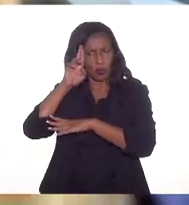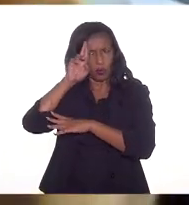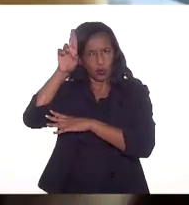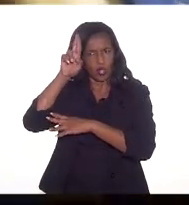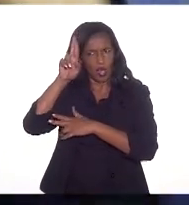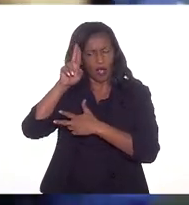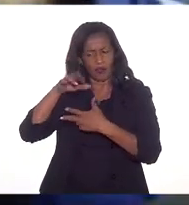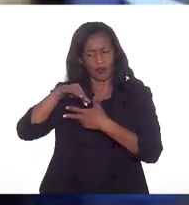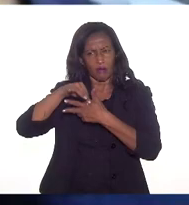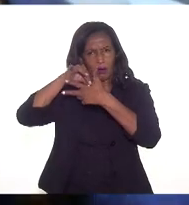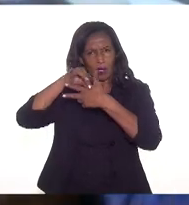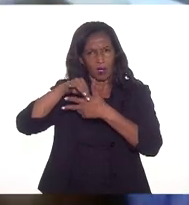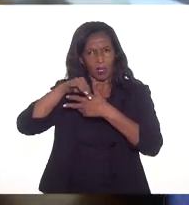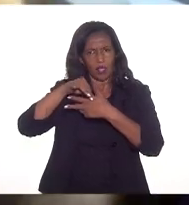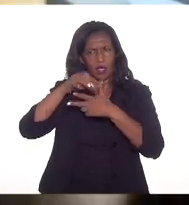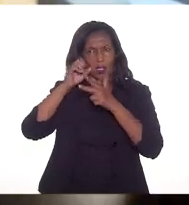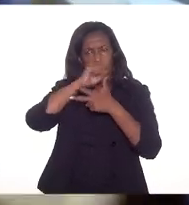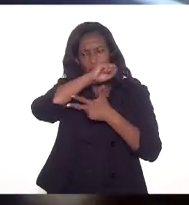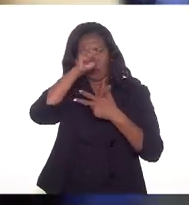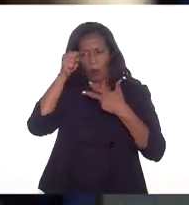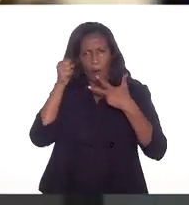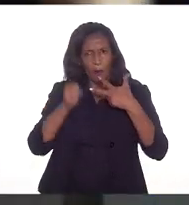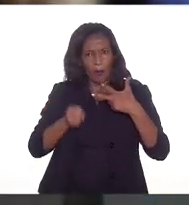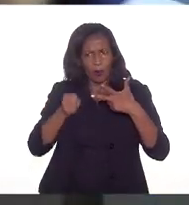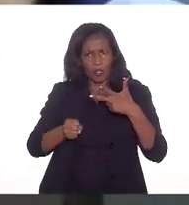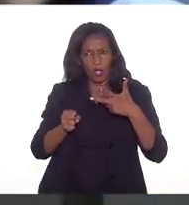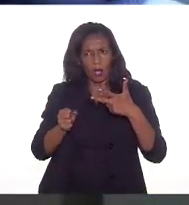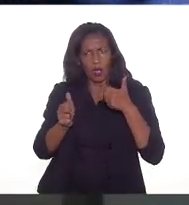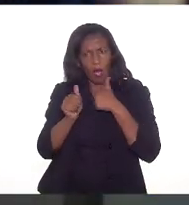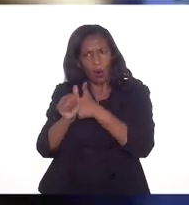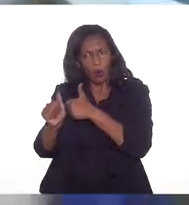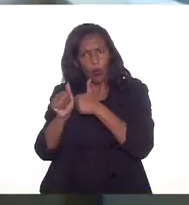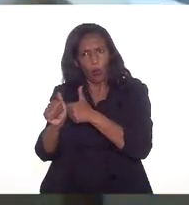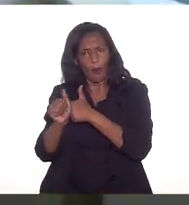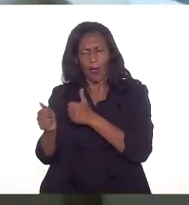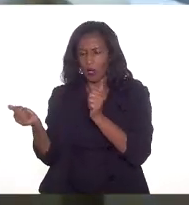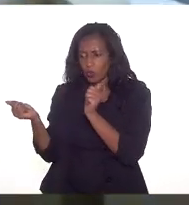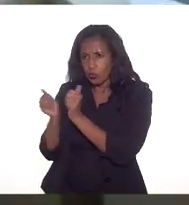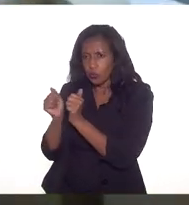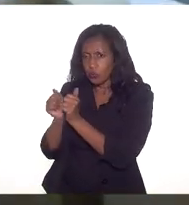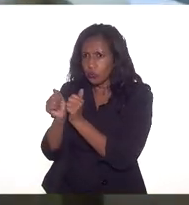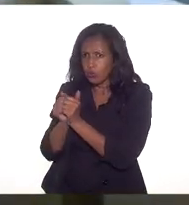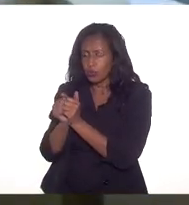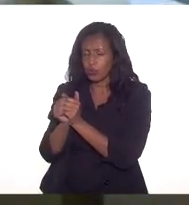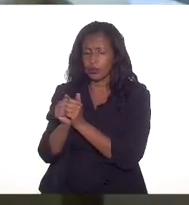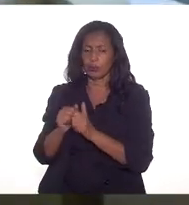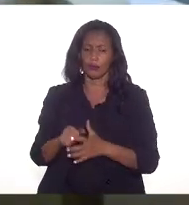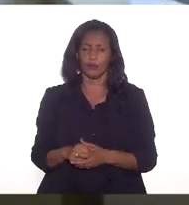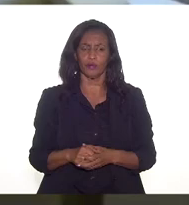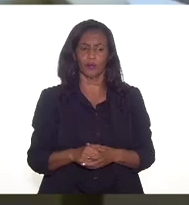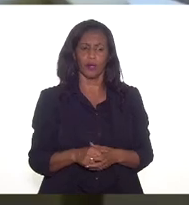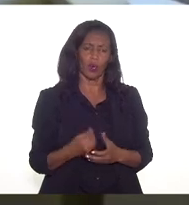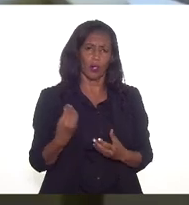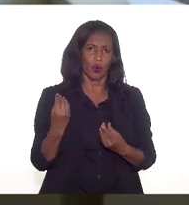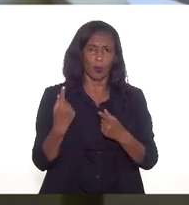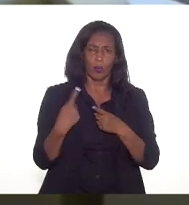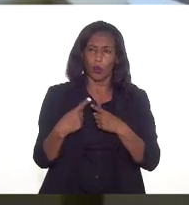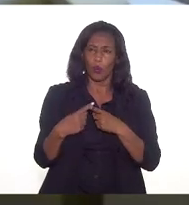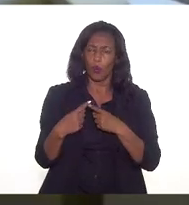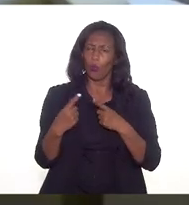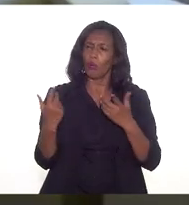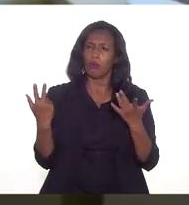poderes acompanhar esse processo todo. É claro que depois o chefe de poder pode delegar alguém. Porque como é que é isso,